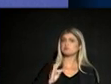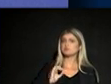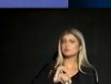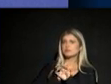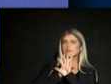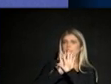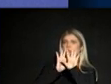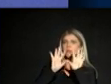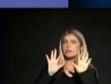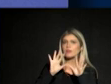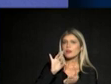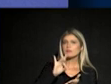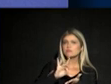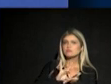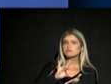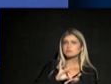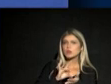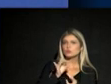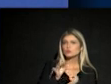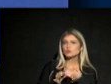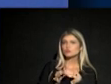transparente e rico,